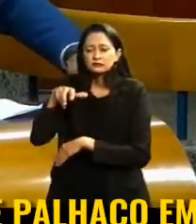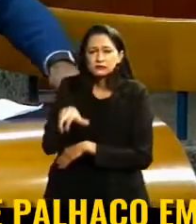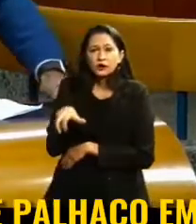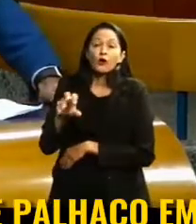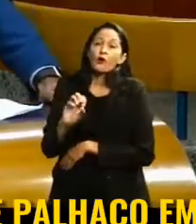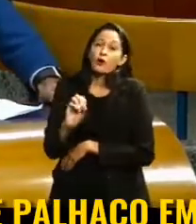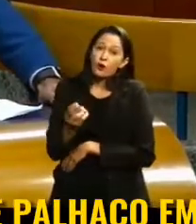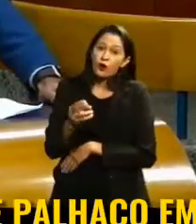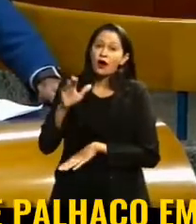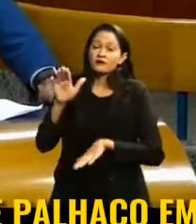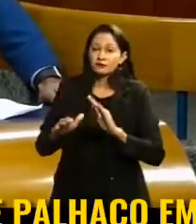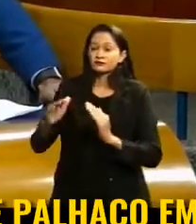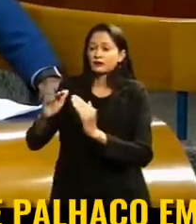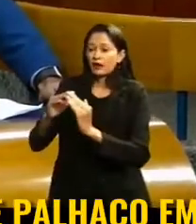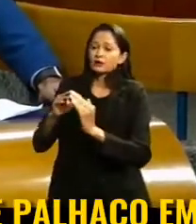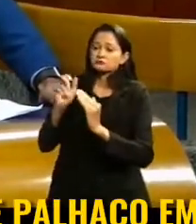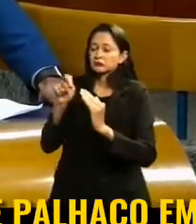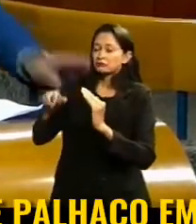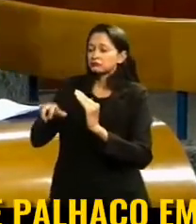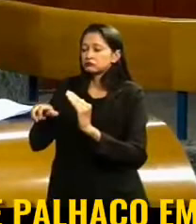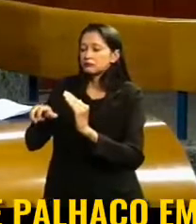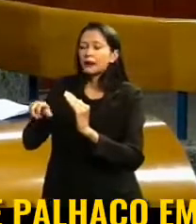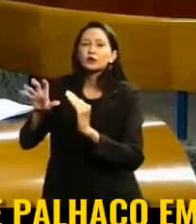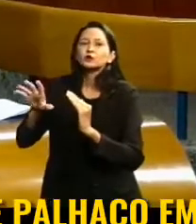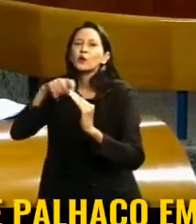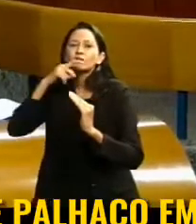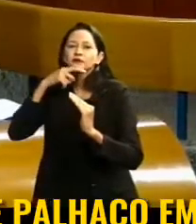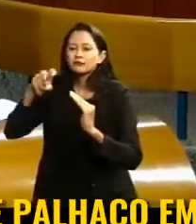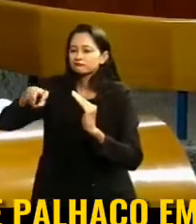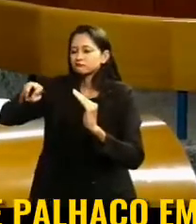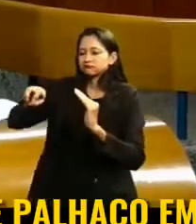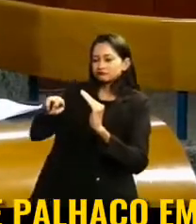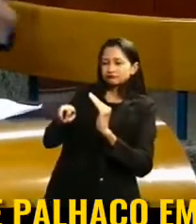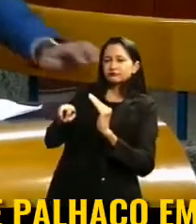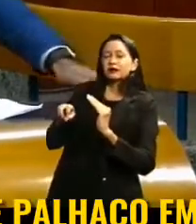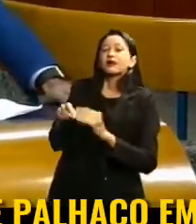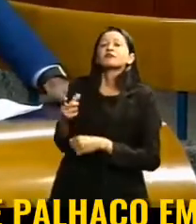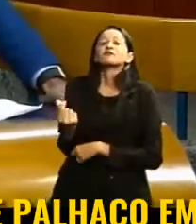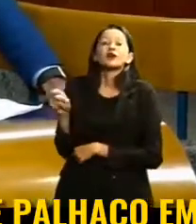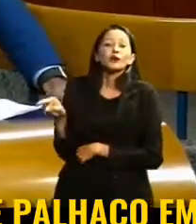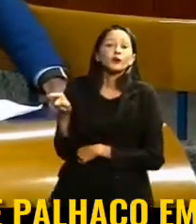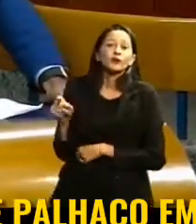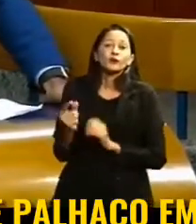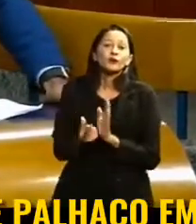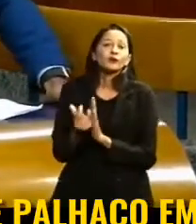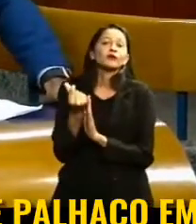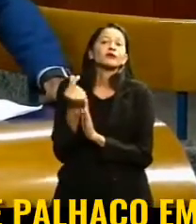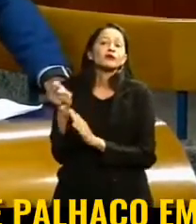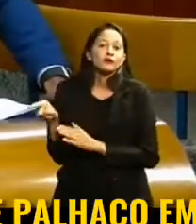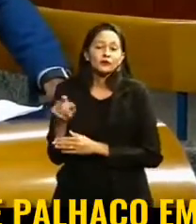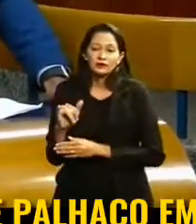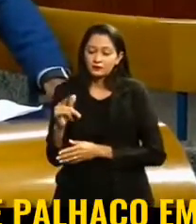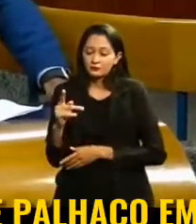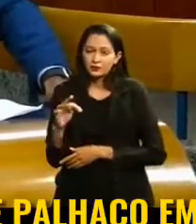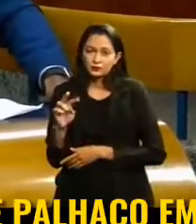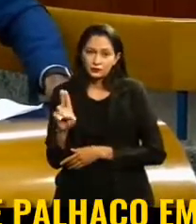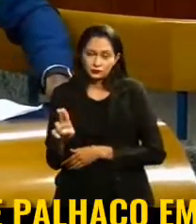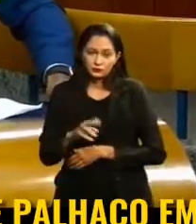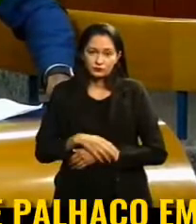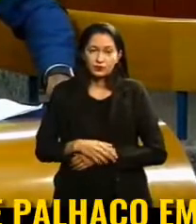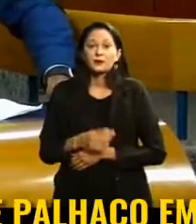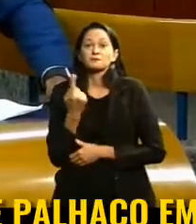entra dentro da garagem e não tem como sair. Sabe qual que é o valor do IPTU do Elisênio Santana? O Elisênio Santana tem IPTU